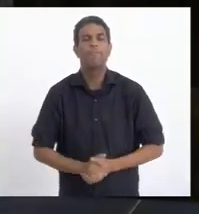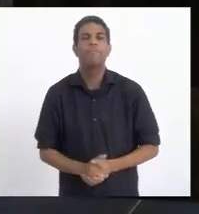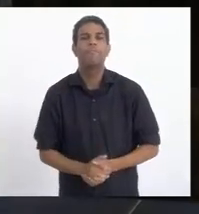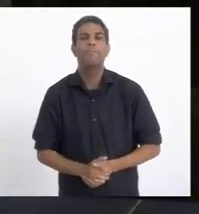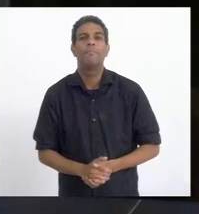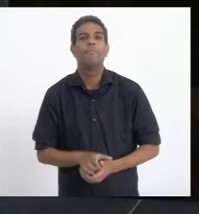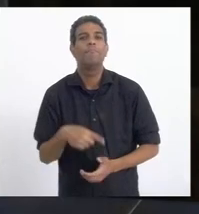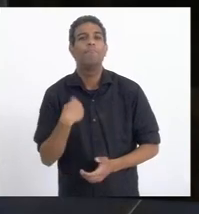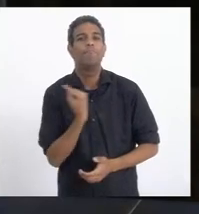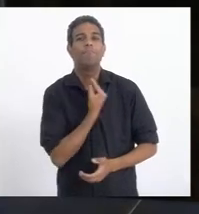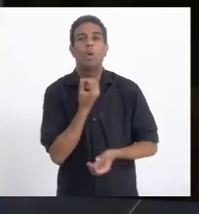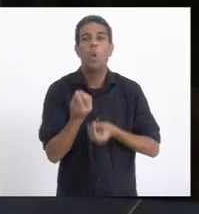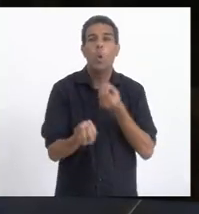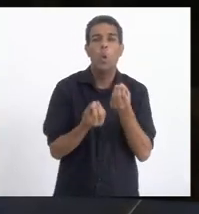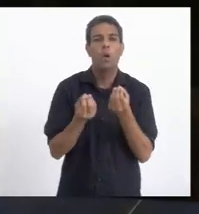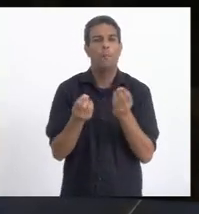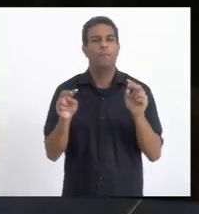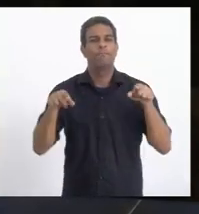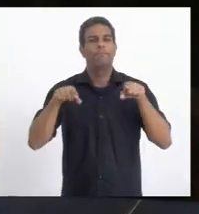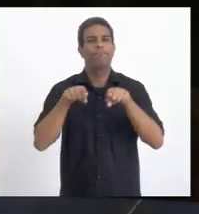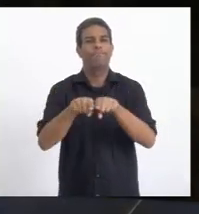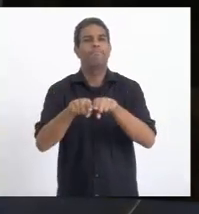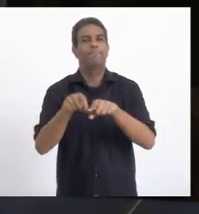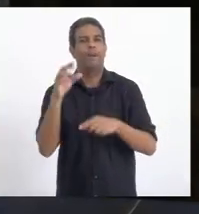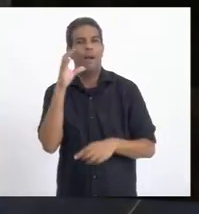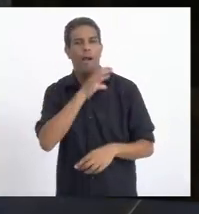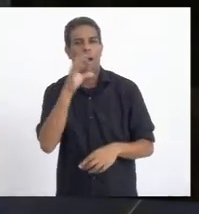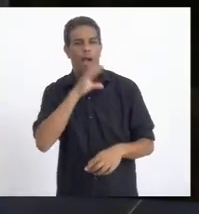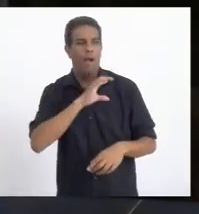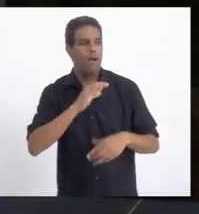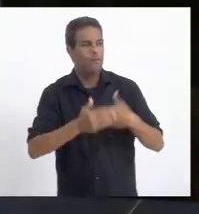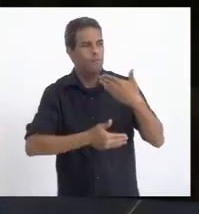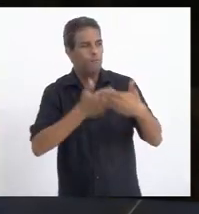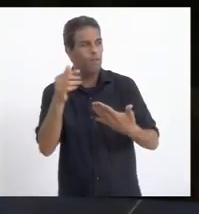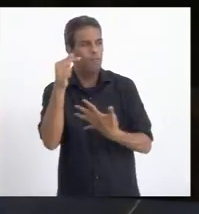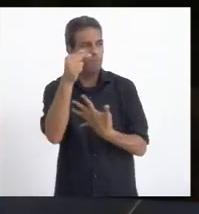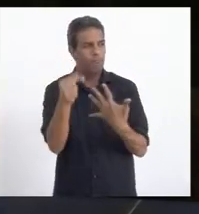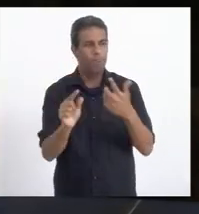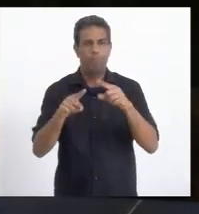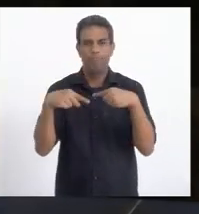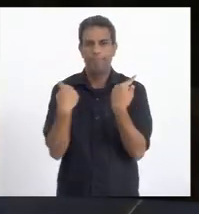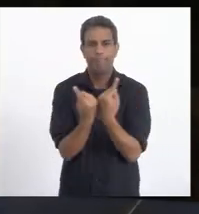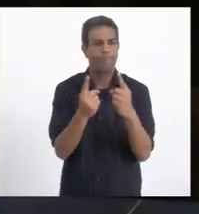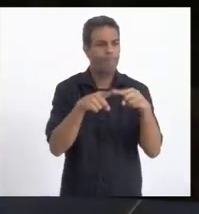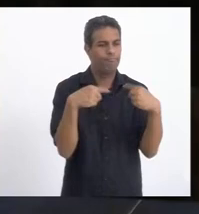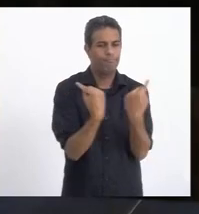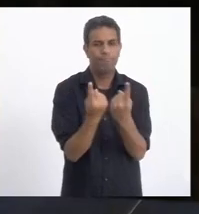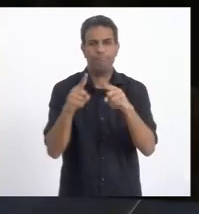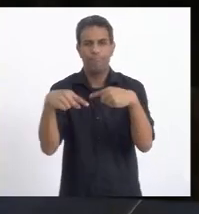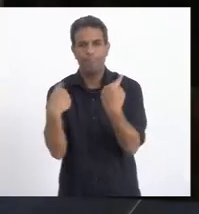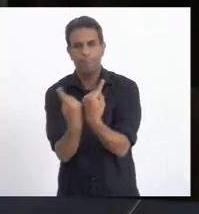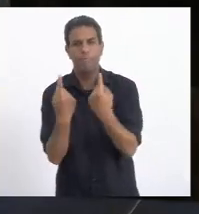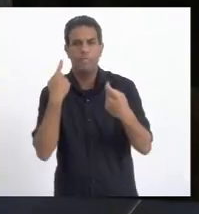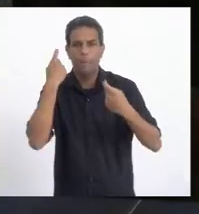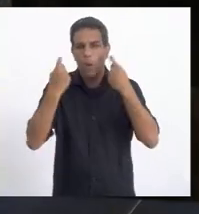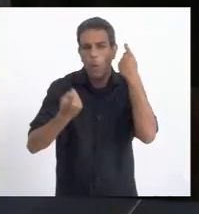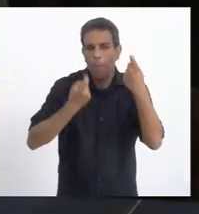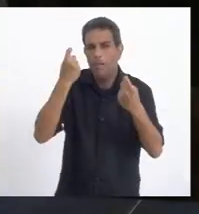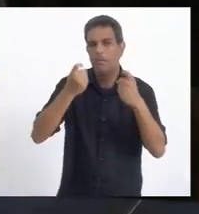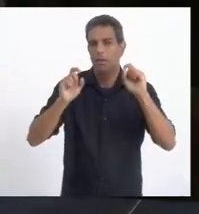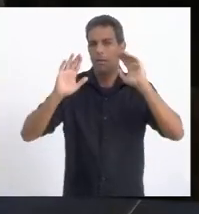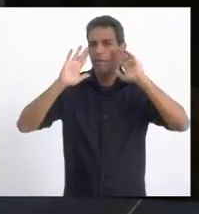EA particularidade então eu vou vir Marcelo Harada eu passo que a ter algumas reuniões e via preocupação e